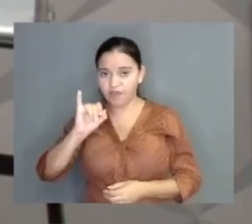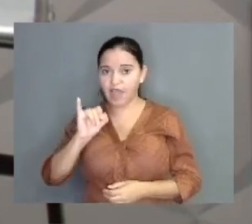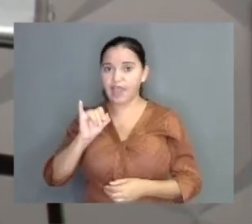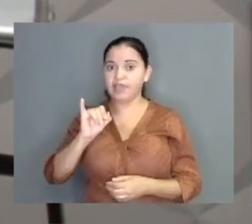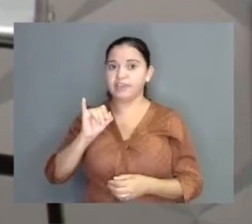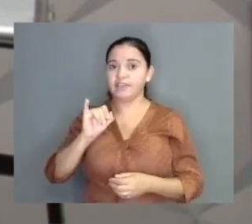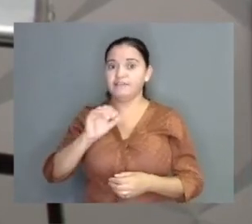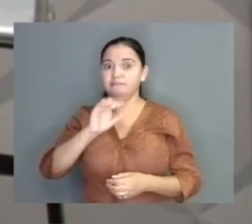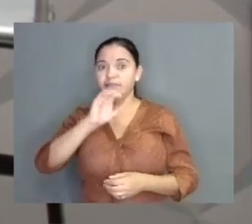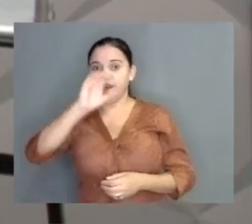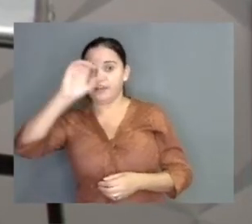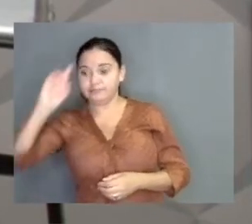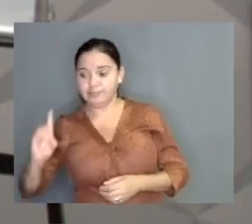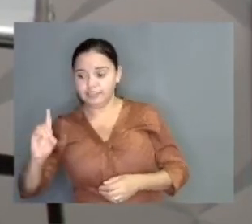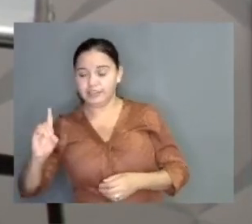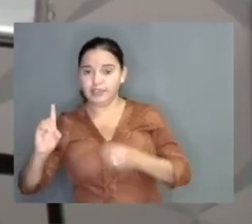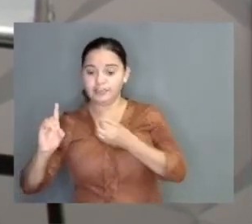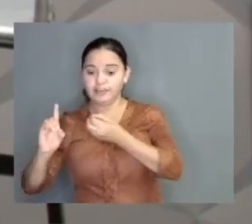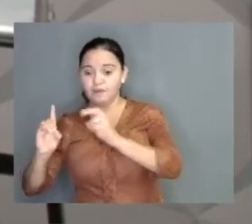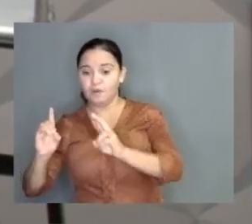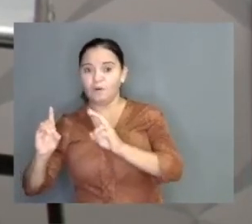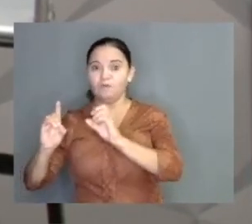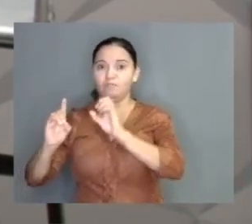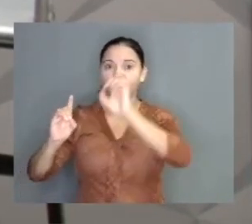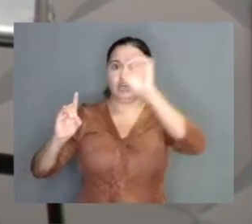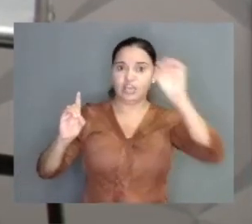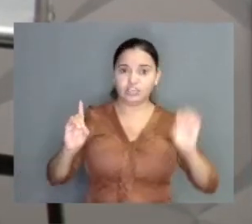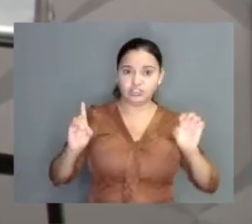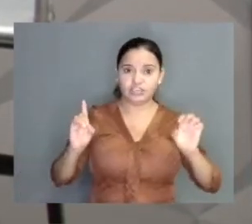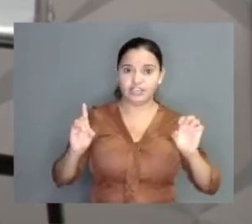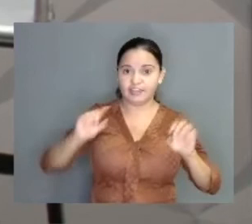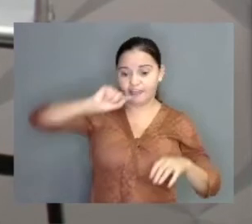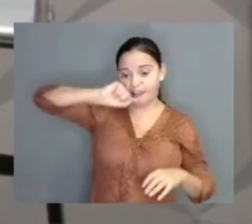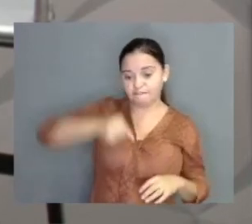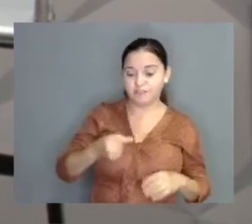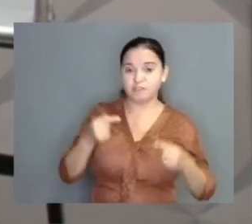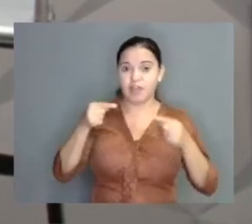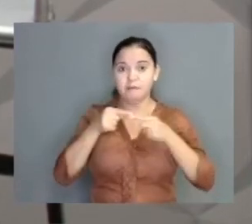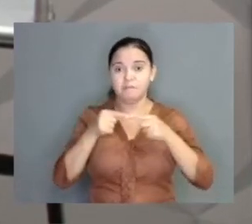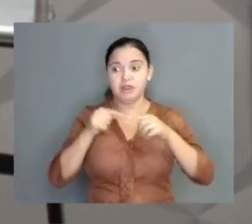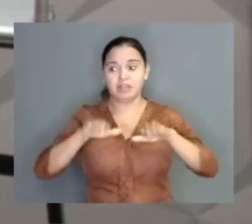ou para a direita? Se eu estou fazendo uma divisão